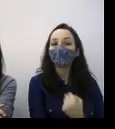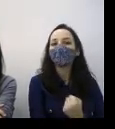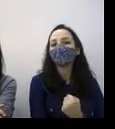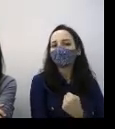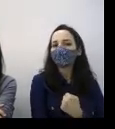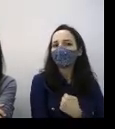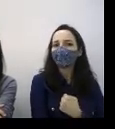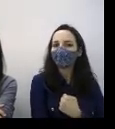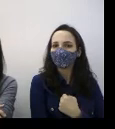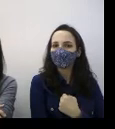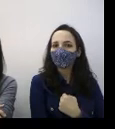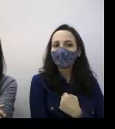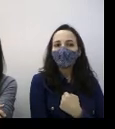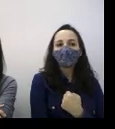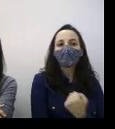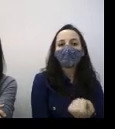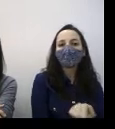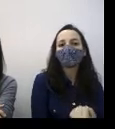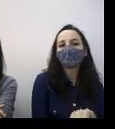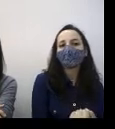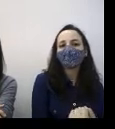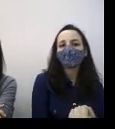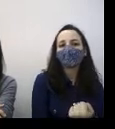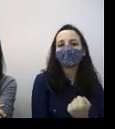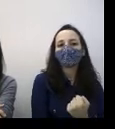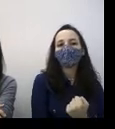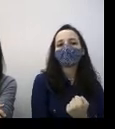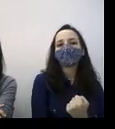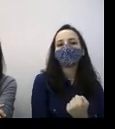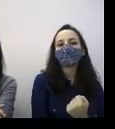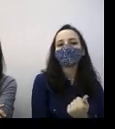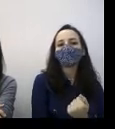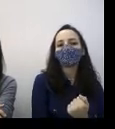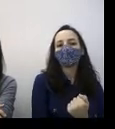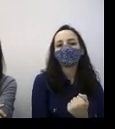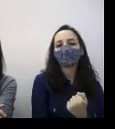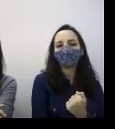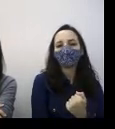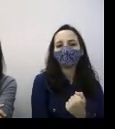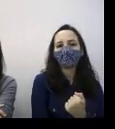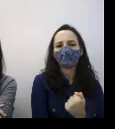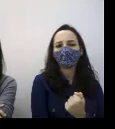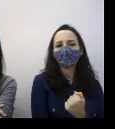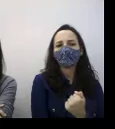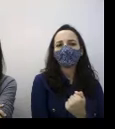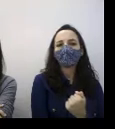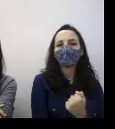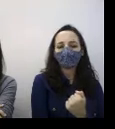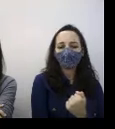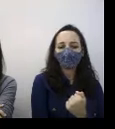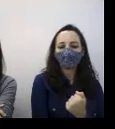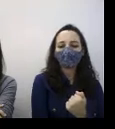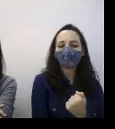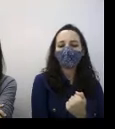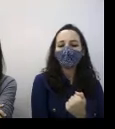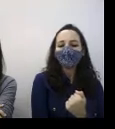desconstruir-se também é necessário, porque reinventar-se faz parte do caminho, faz parte da vida. Tem uns errinhos